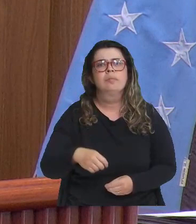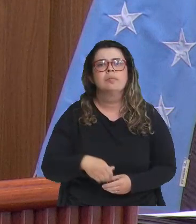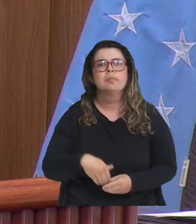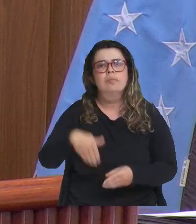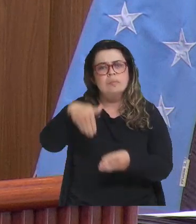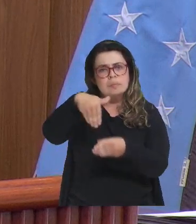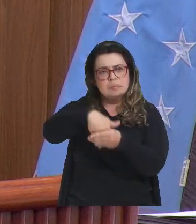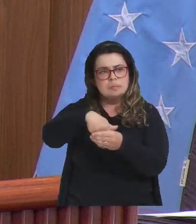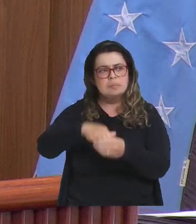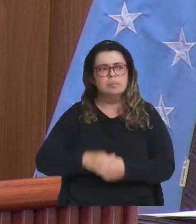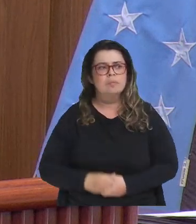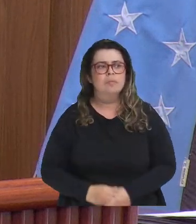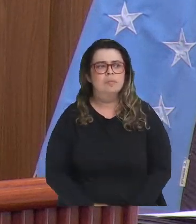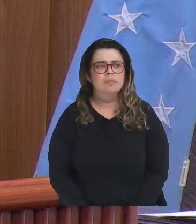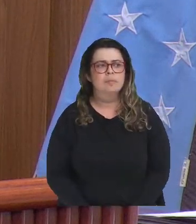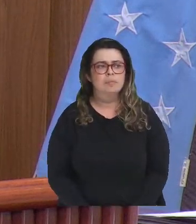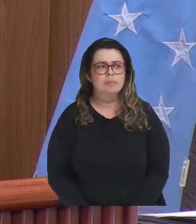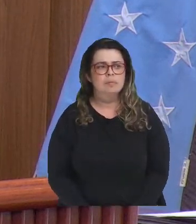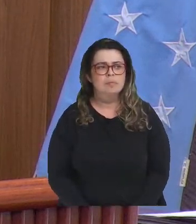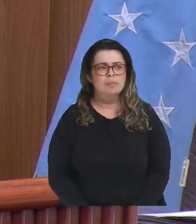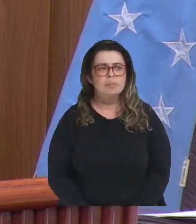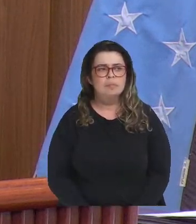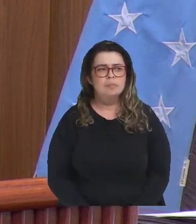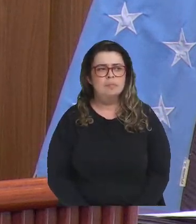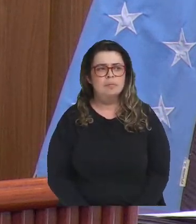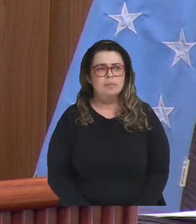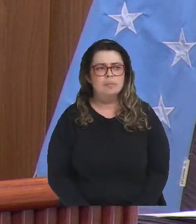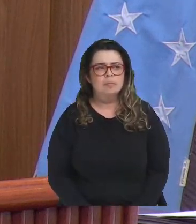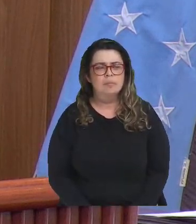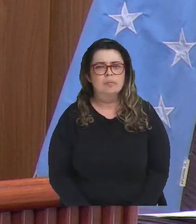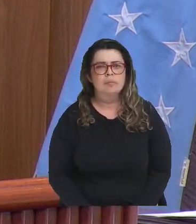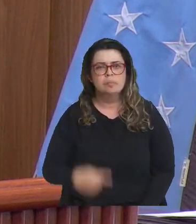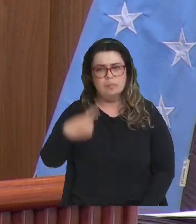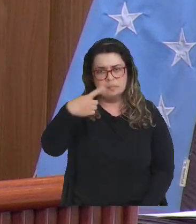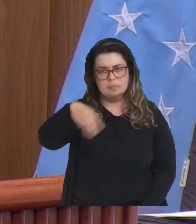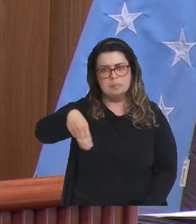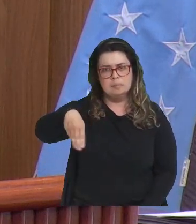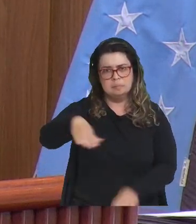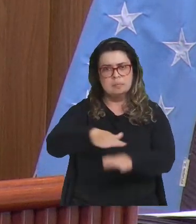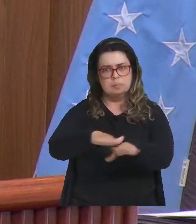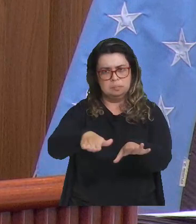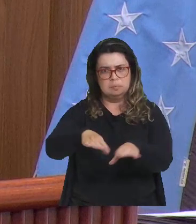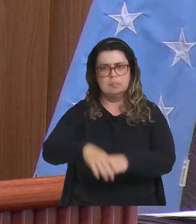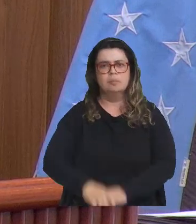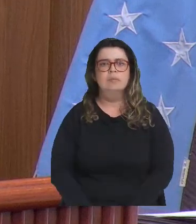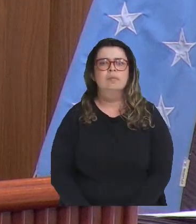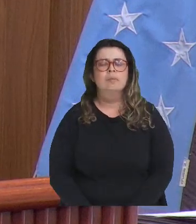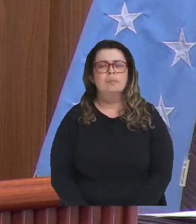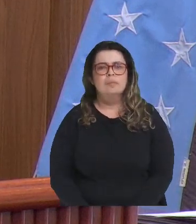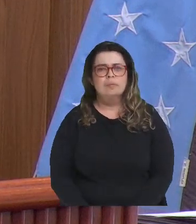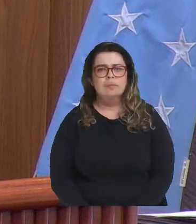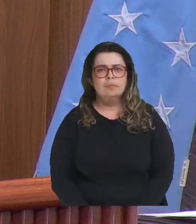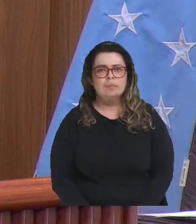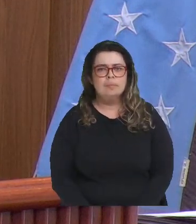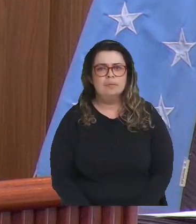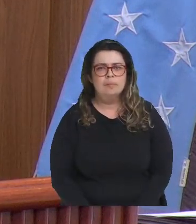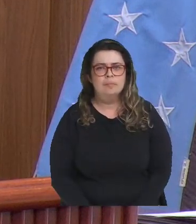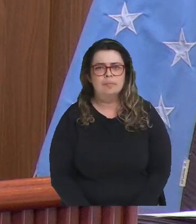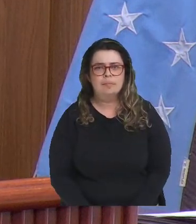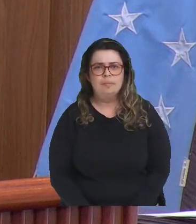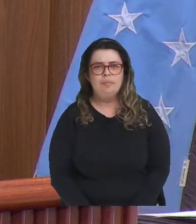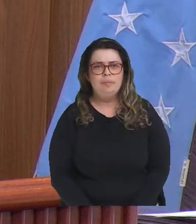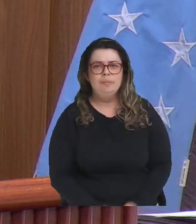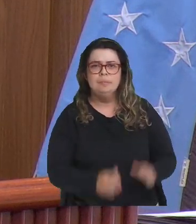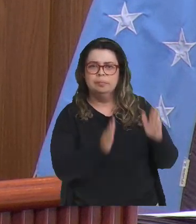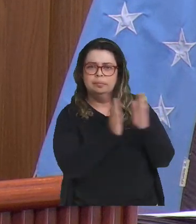45.091. E parabenizar o Rogério. Mais um minuto, senhor presidente. Tem mais um minuto para concluir, nobre vereador. Obrigado. E parabenizar o nosso